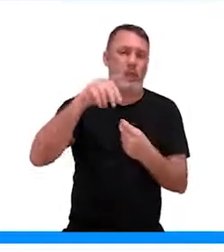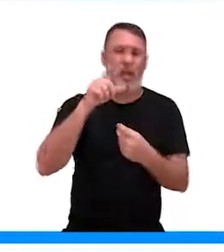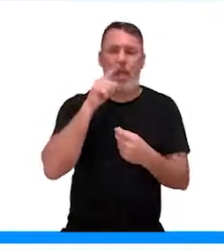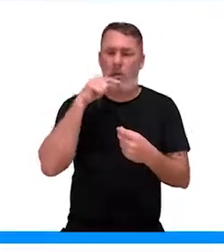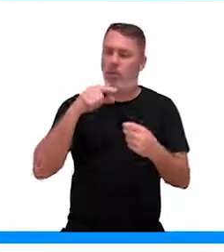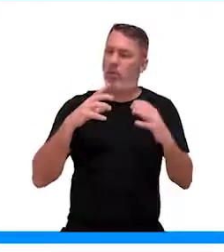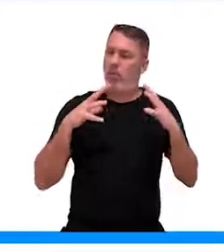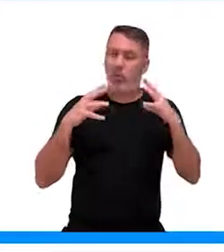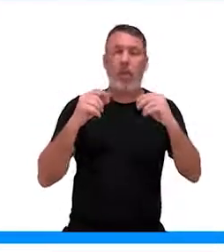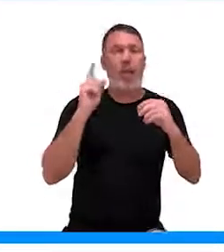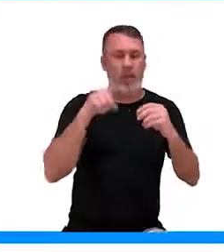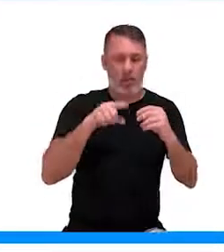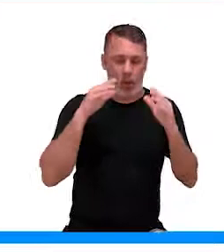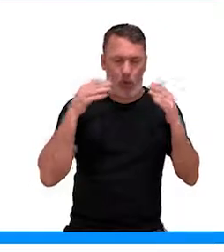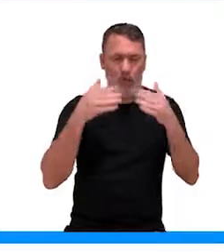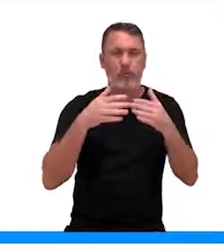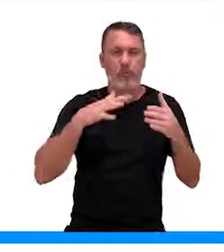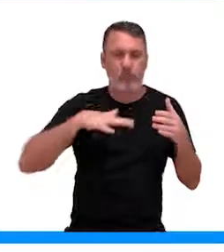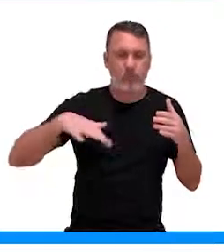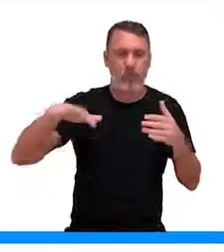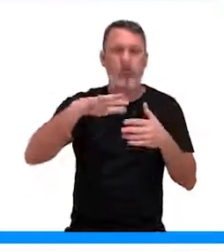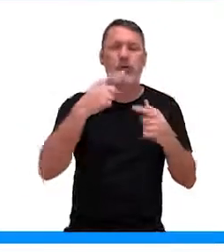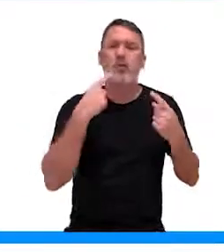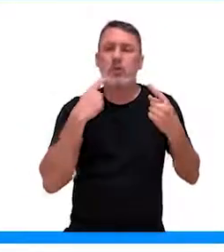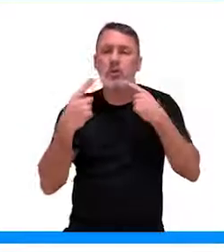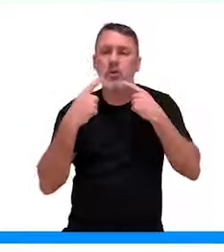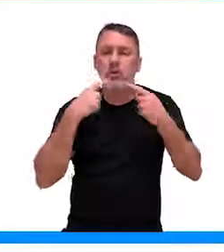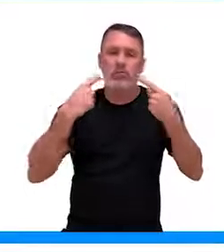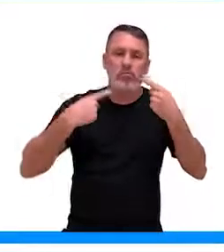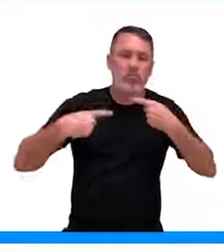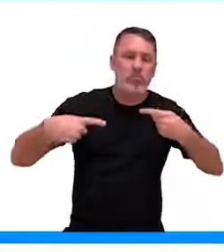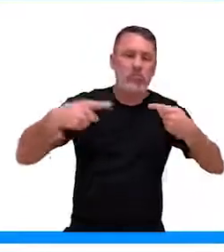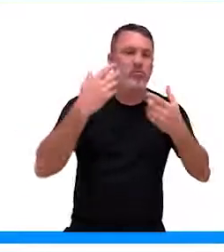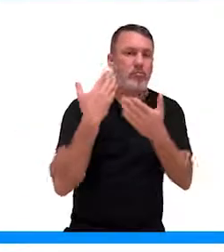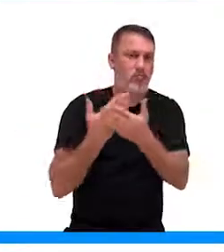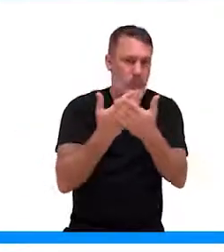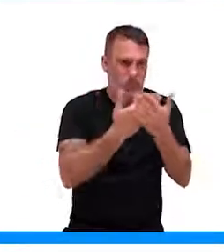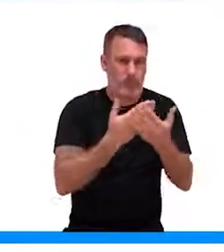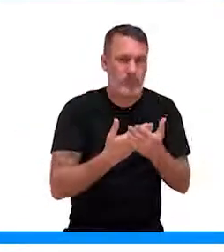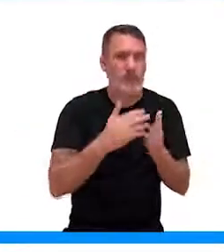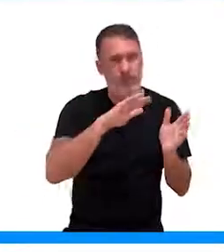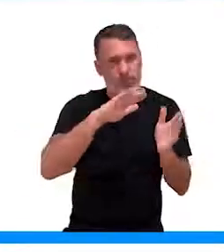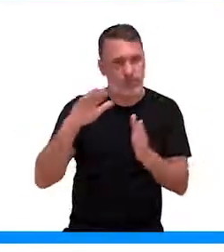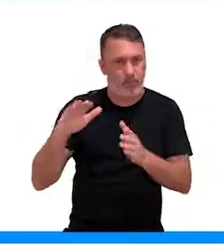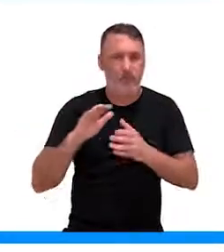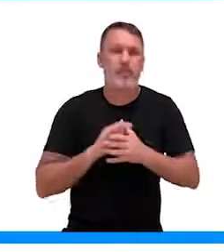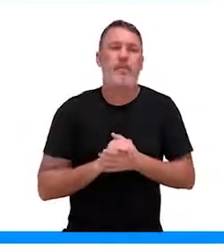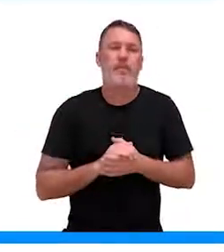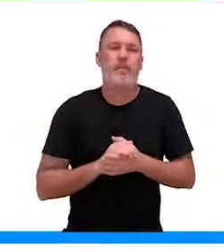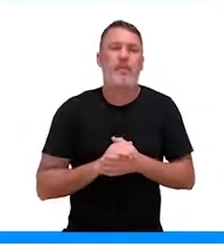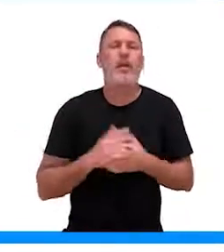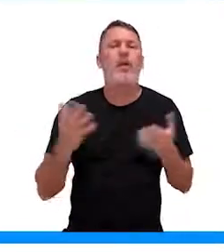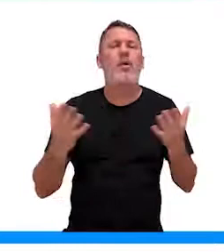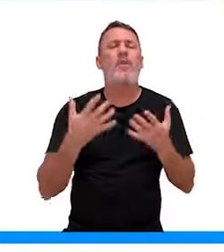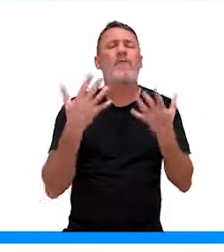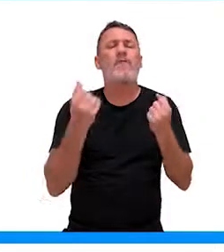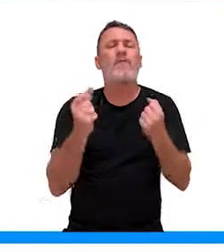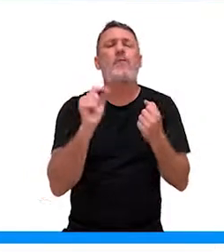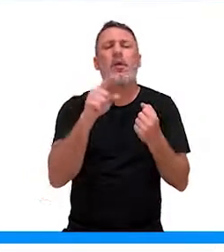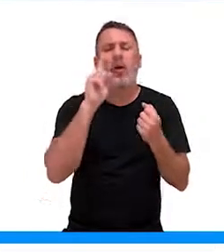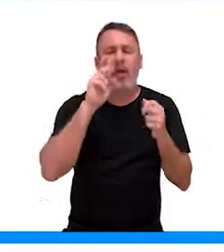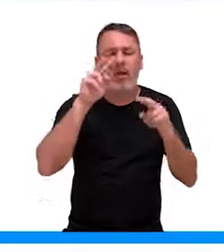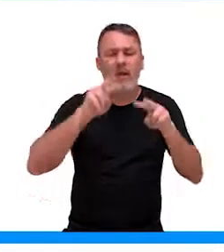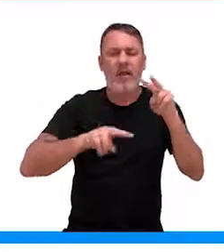agora será o nosso ponto central de análise e estudo. Meus lindos, nós vamos aqui